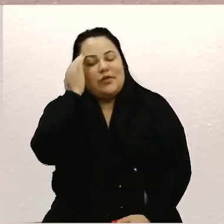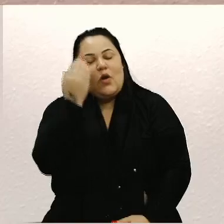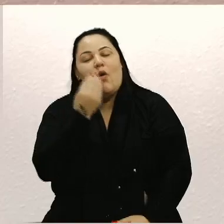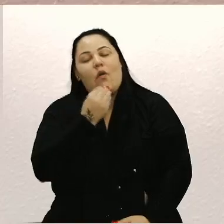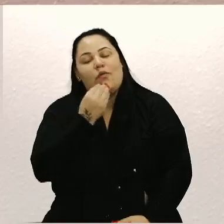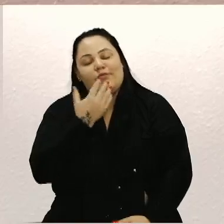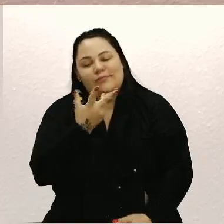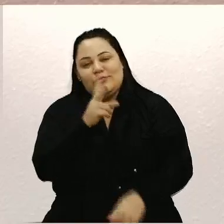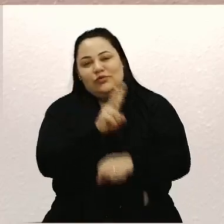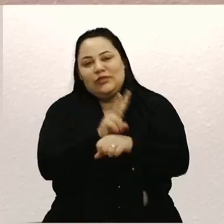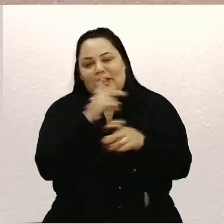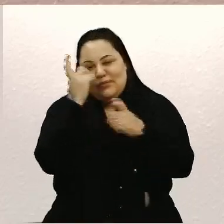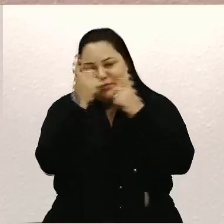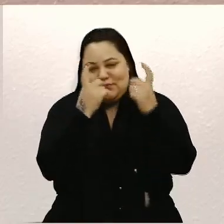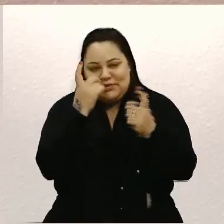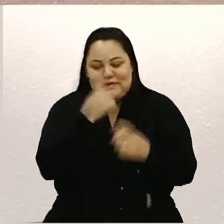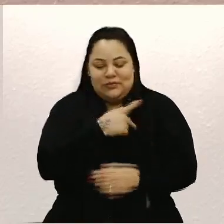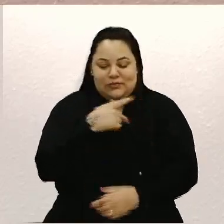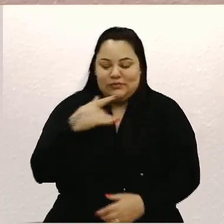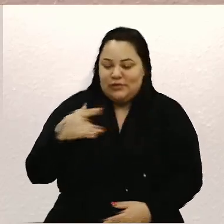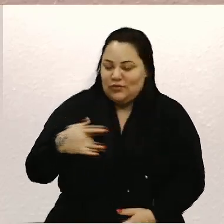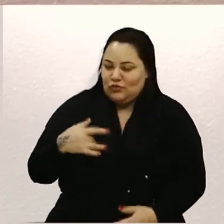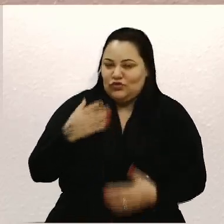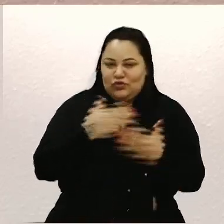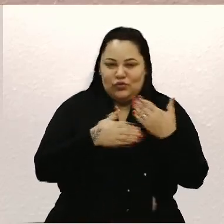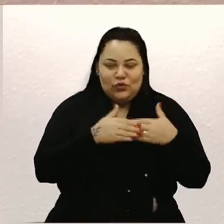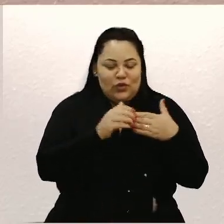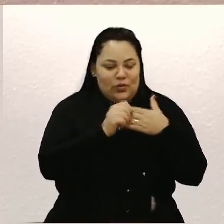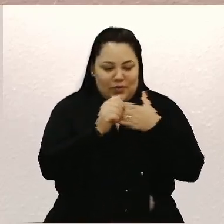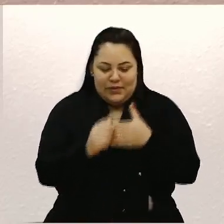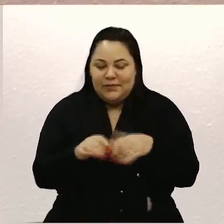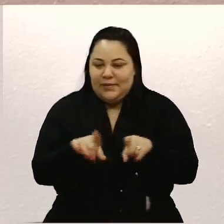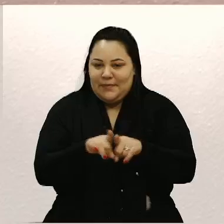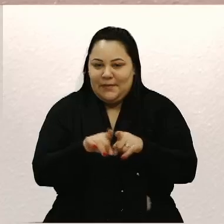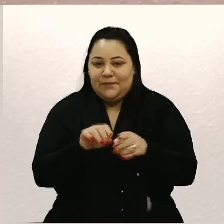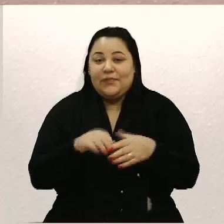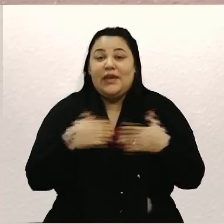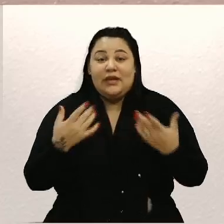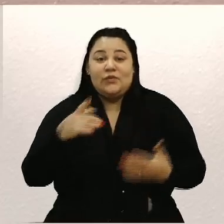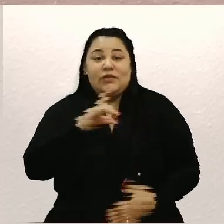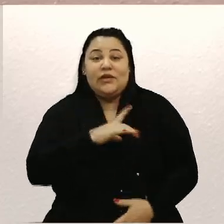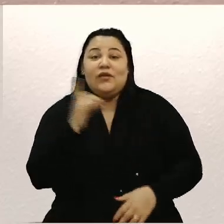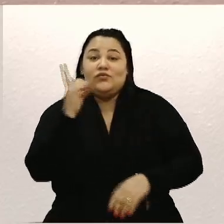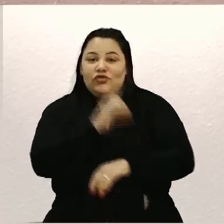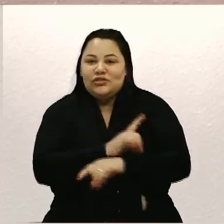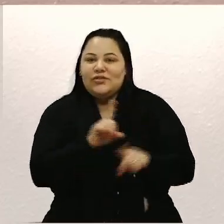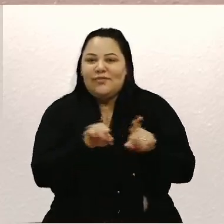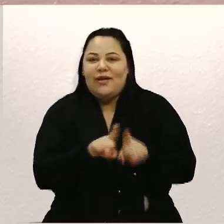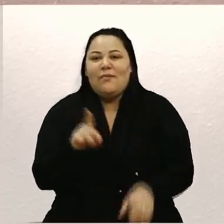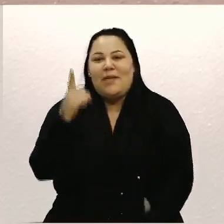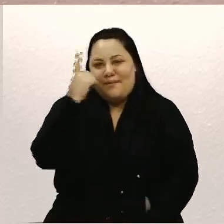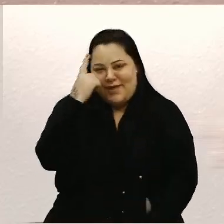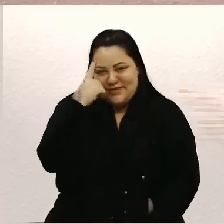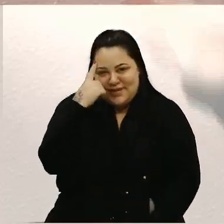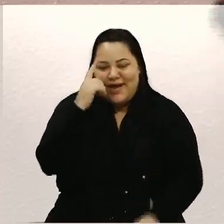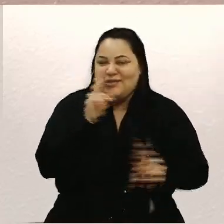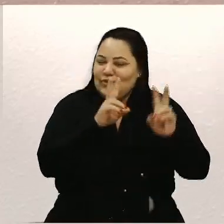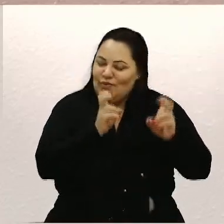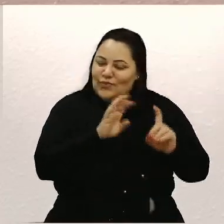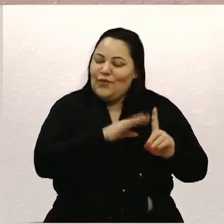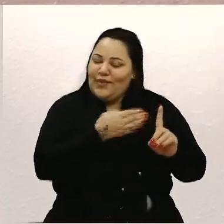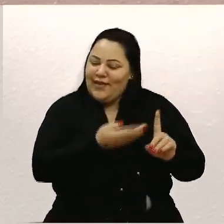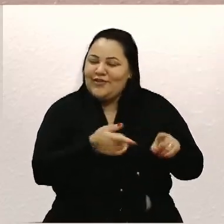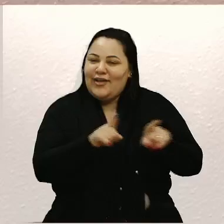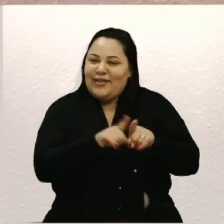toda a preocupação com a saúde, né, com todo o acompanhamento também. Então, ter um dia para a gente pensar sobre isso, para homenagear também